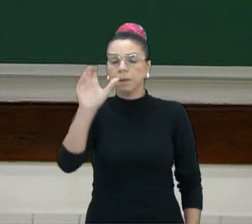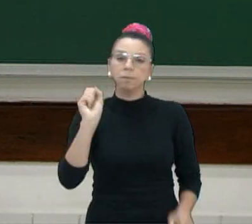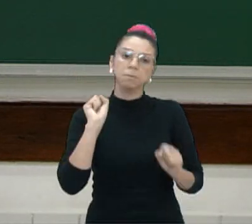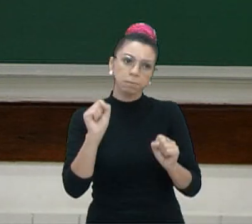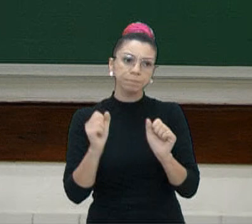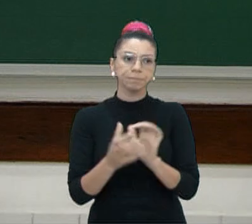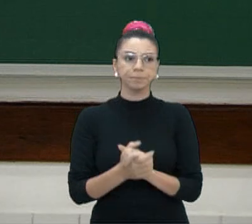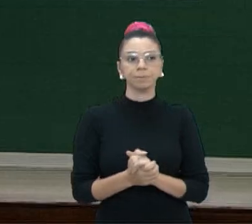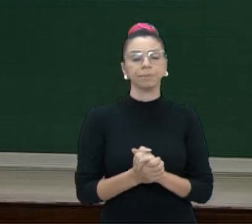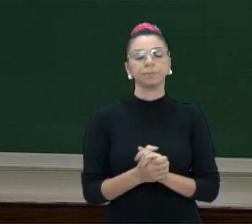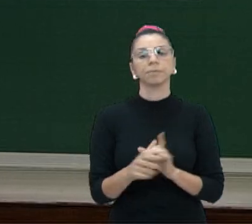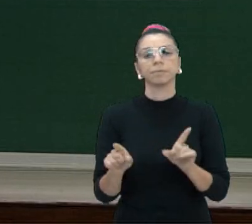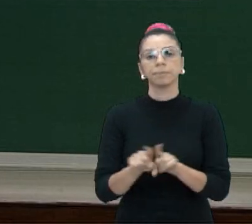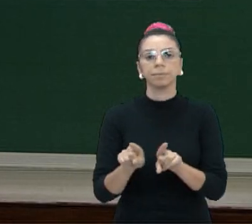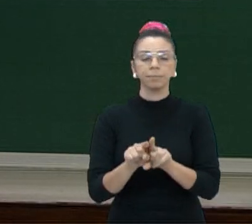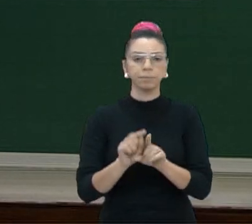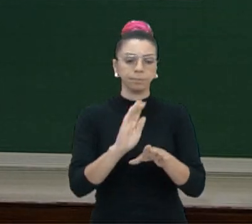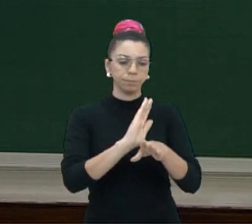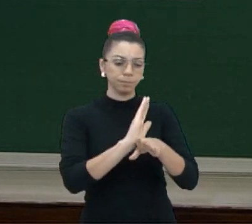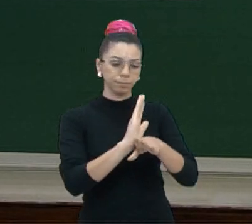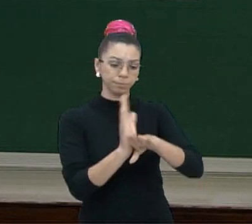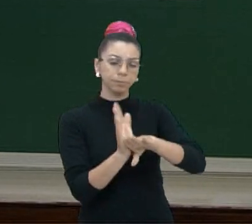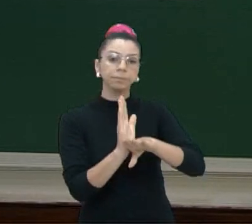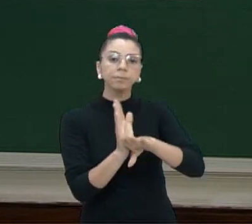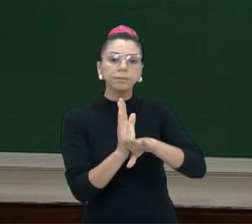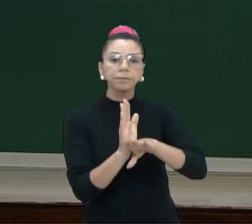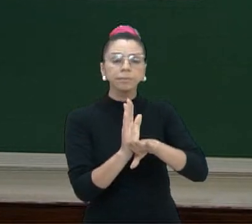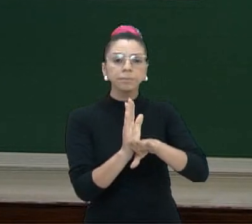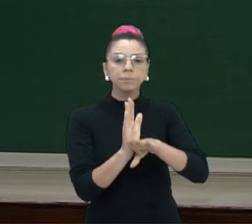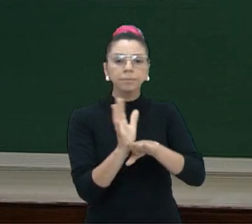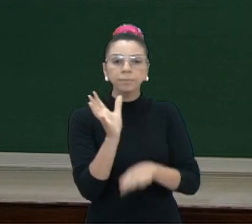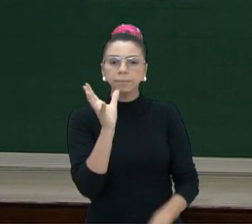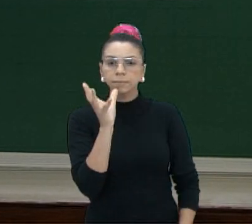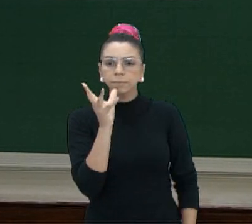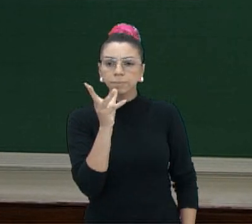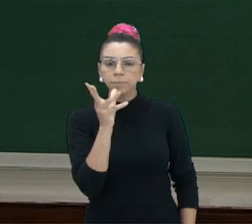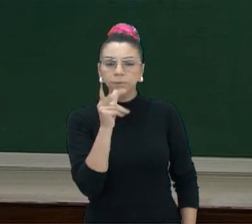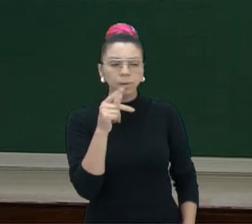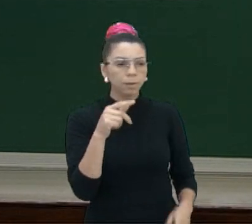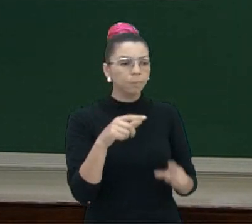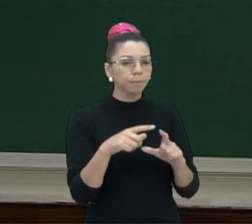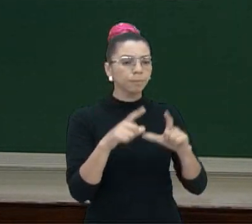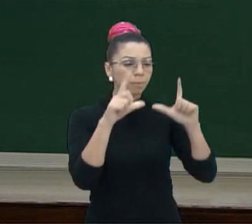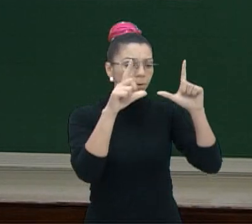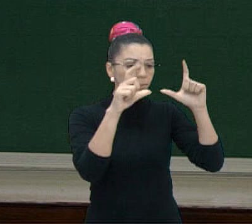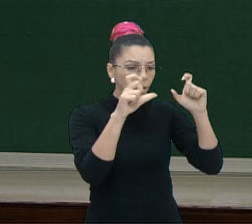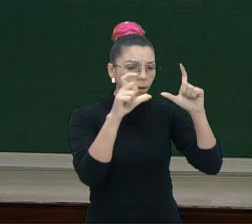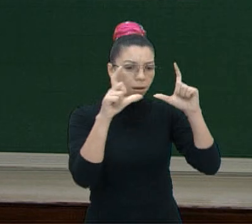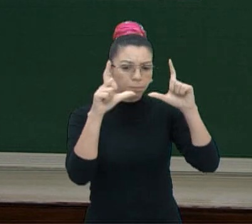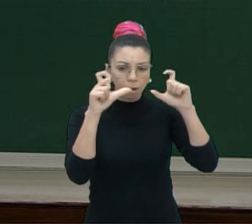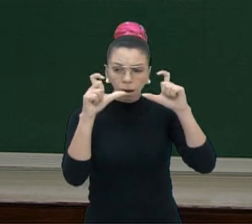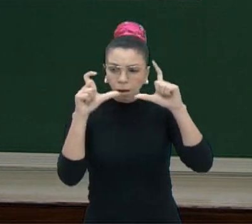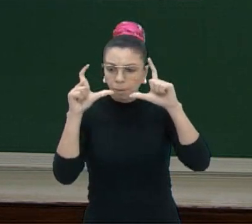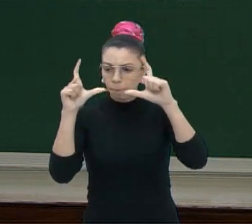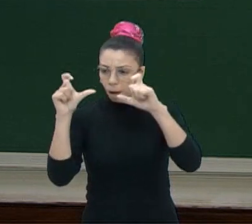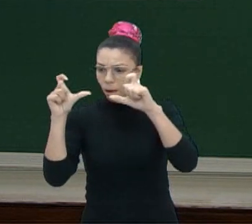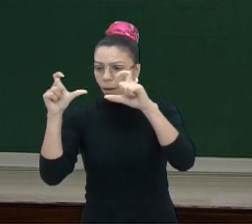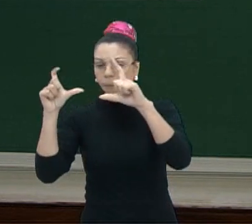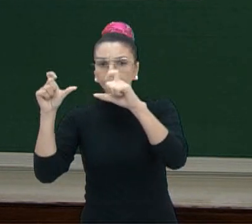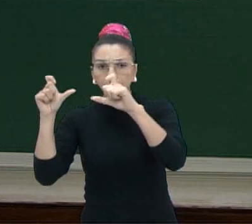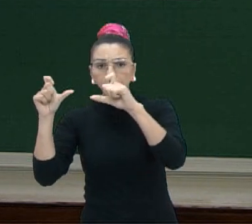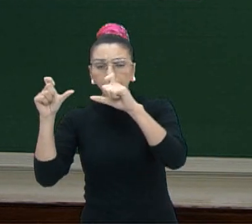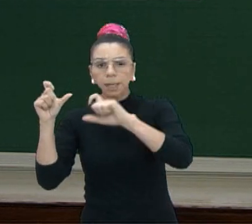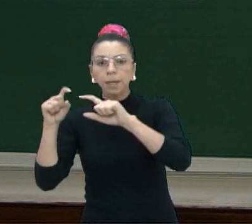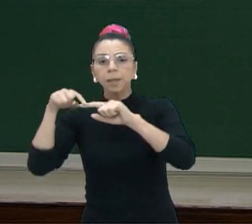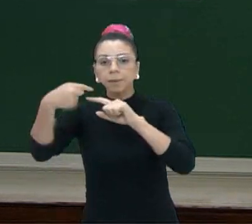motion, que são aqueles filmes que são feitos bem devagarzinho, que as pessoas vão tirando fotografia e depois juntam tudo, todas